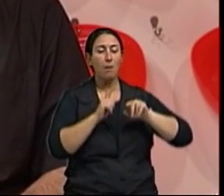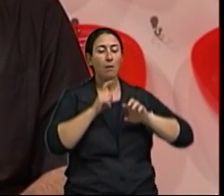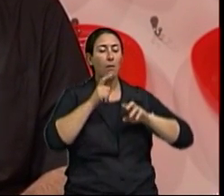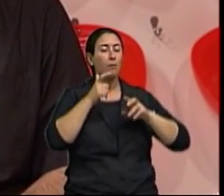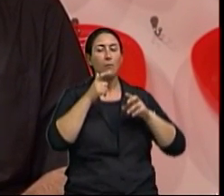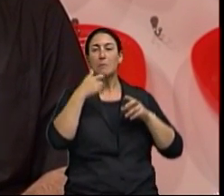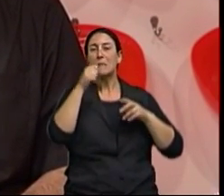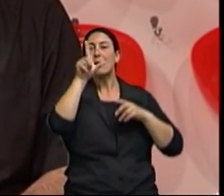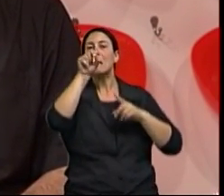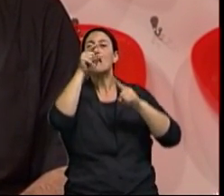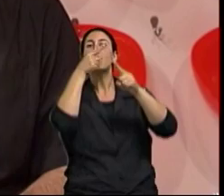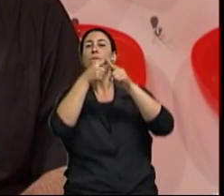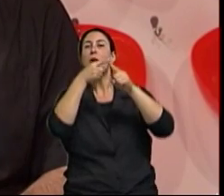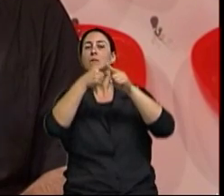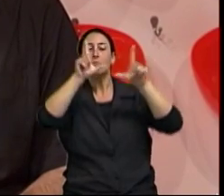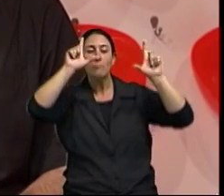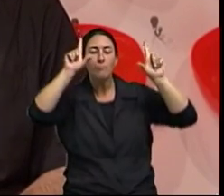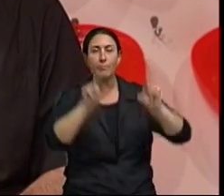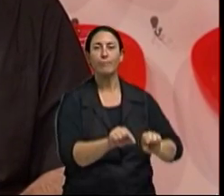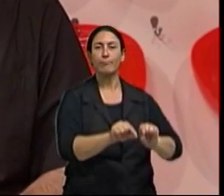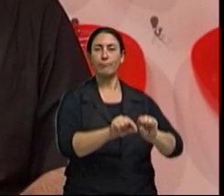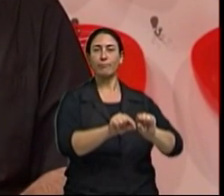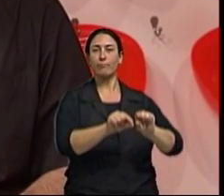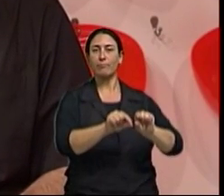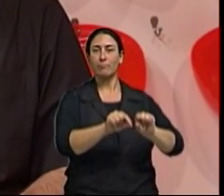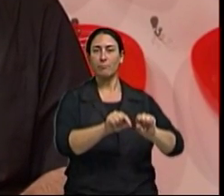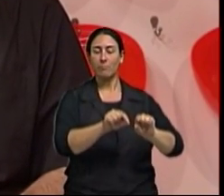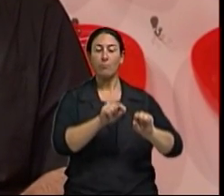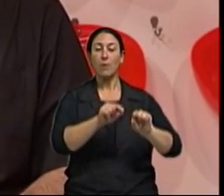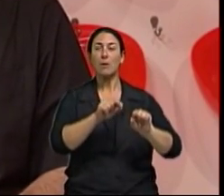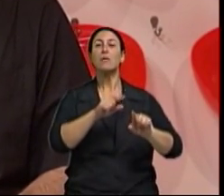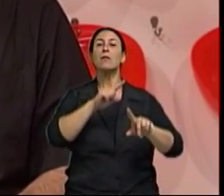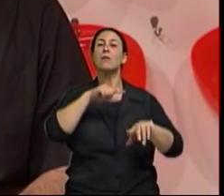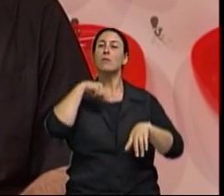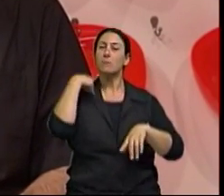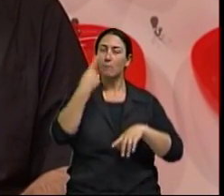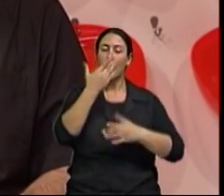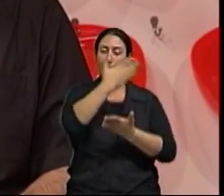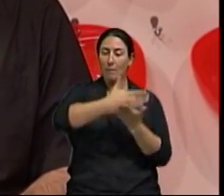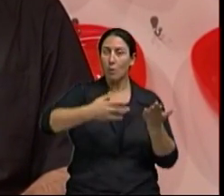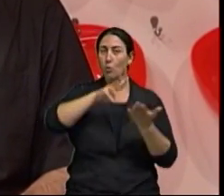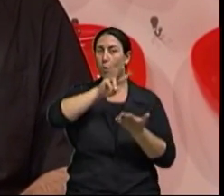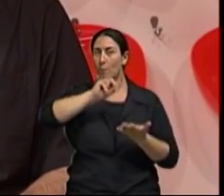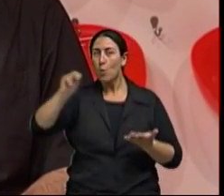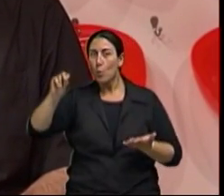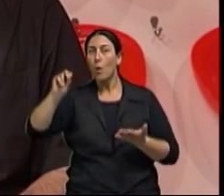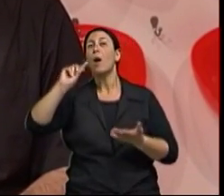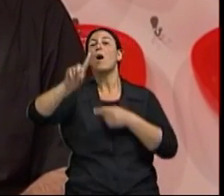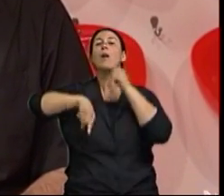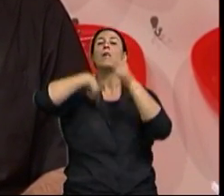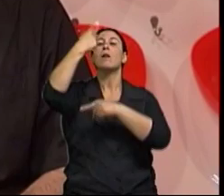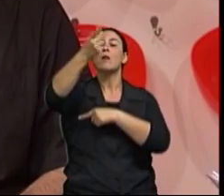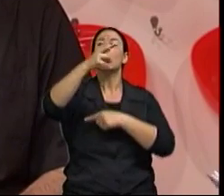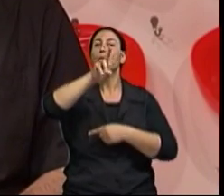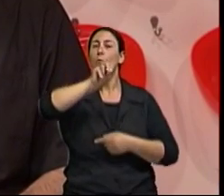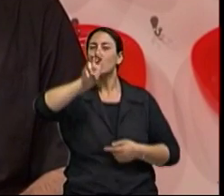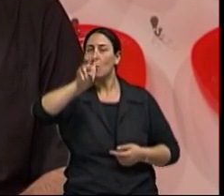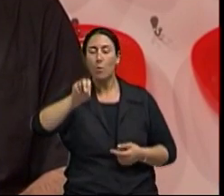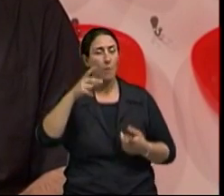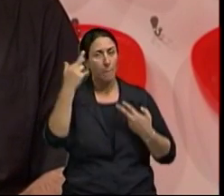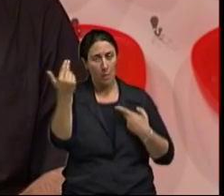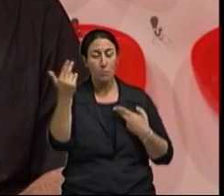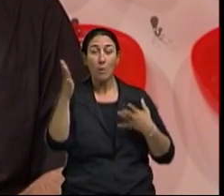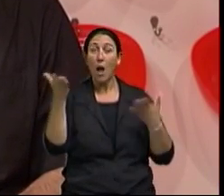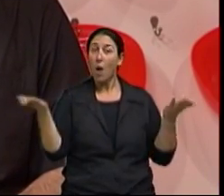reduzir 10 vezes para que a gente tivesse o mesmo nível de impacto ambiental em 2000 e em 2050. Agora, os novos